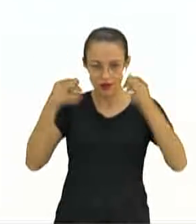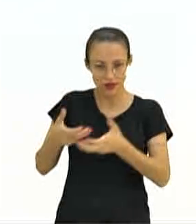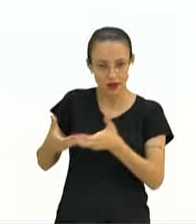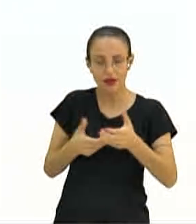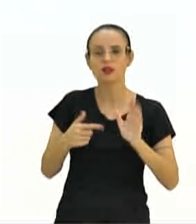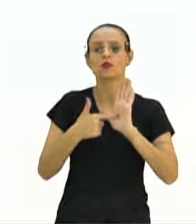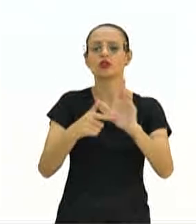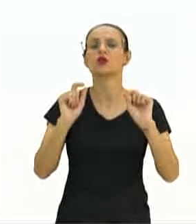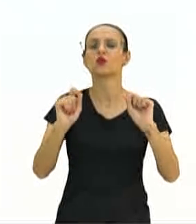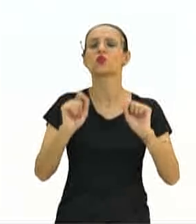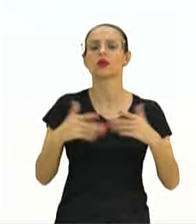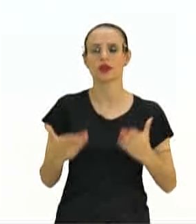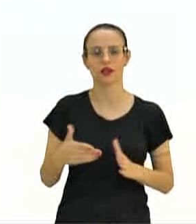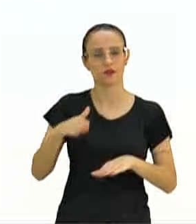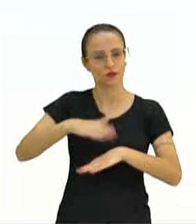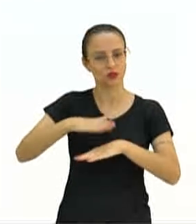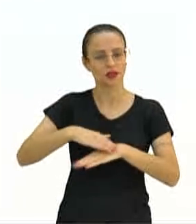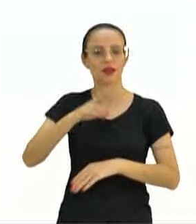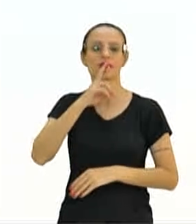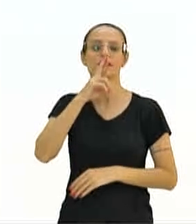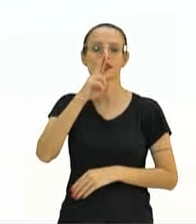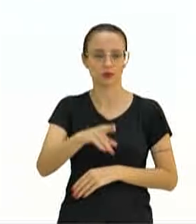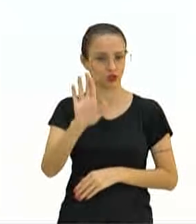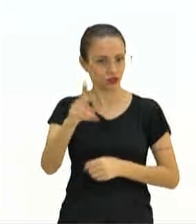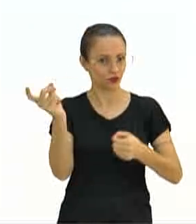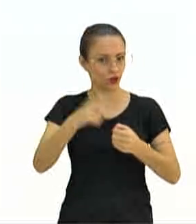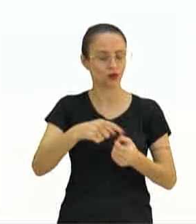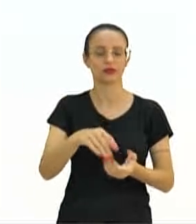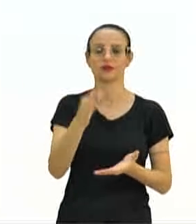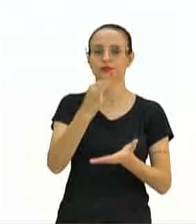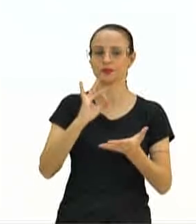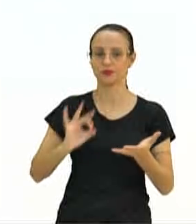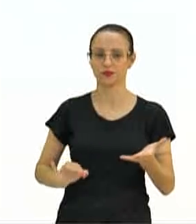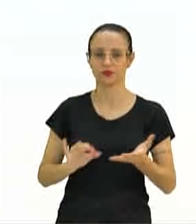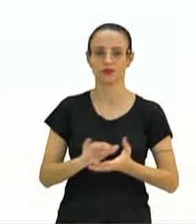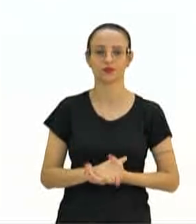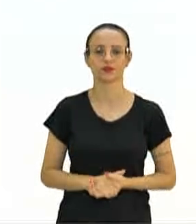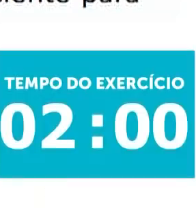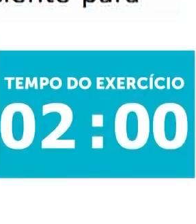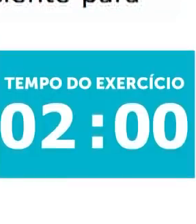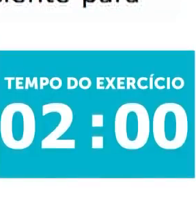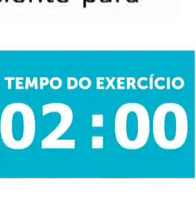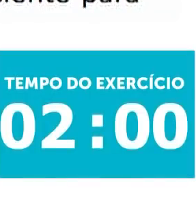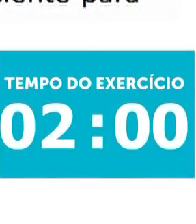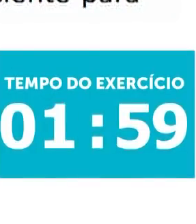as alternativas aqui, aquele tempo na tela e a gente volta para a correção.